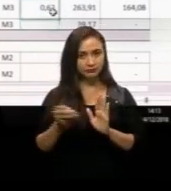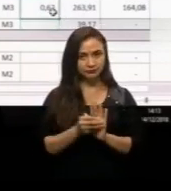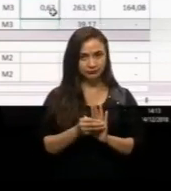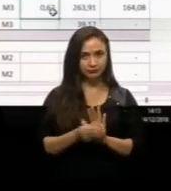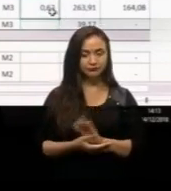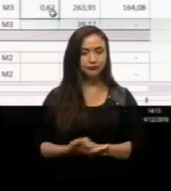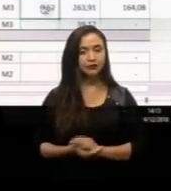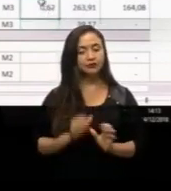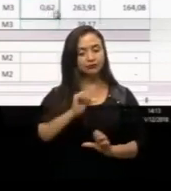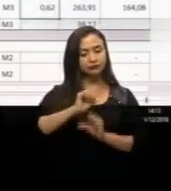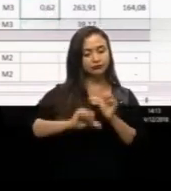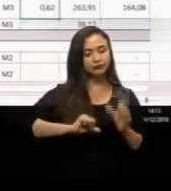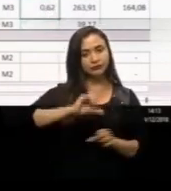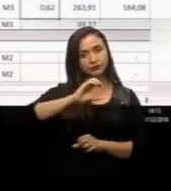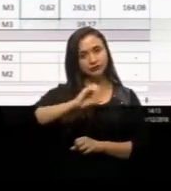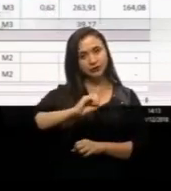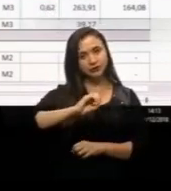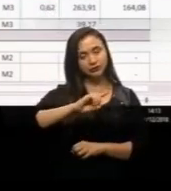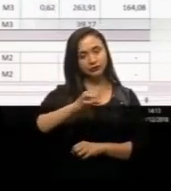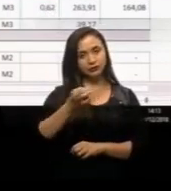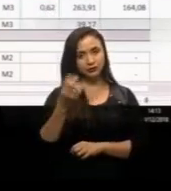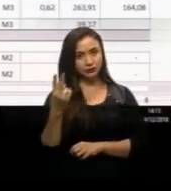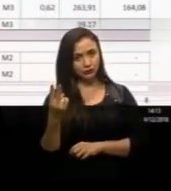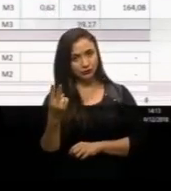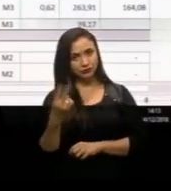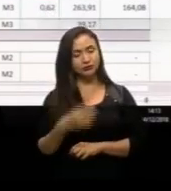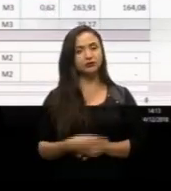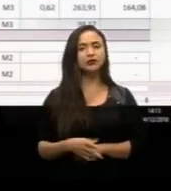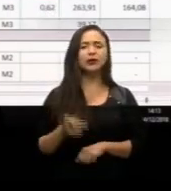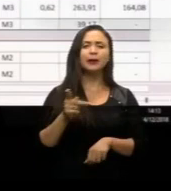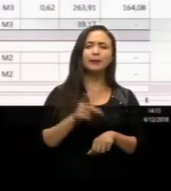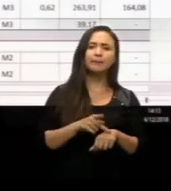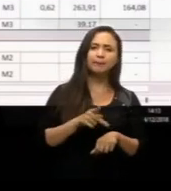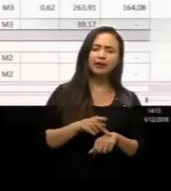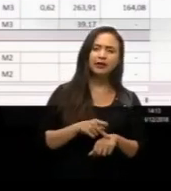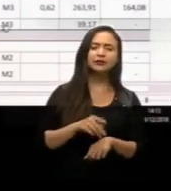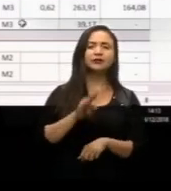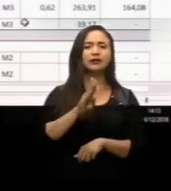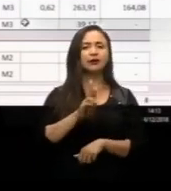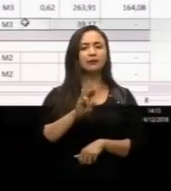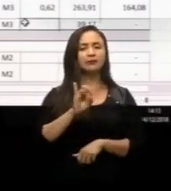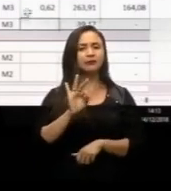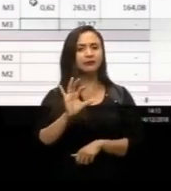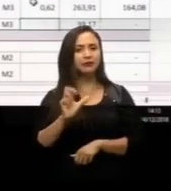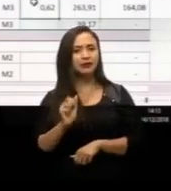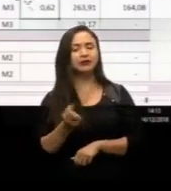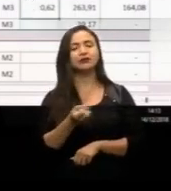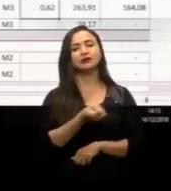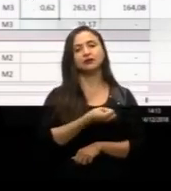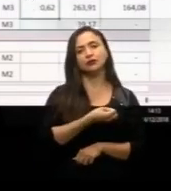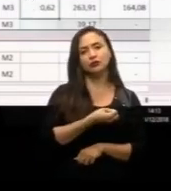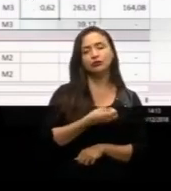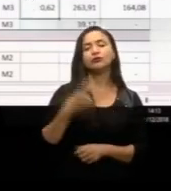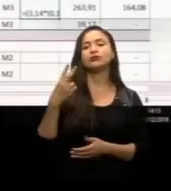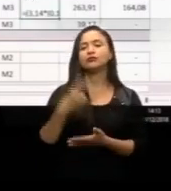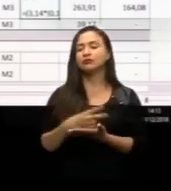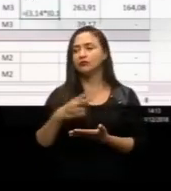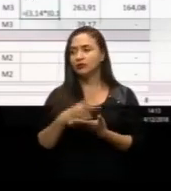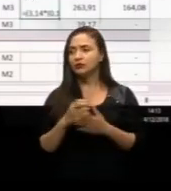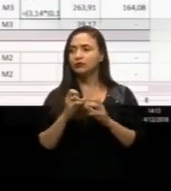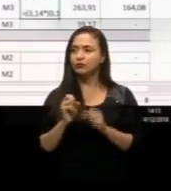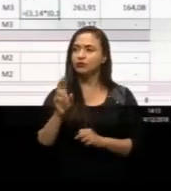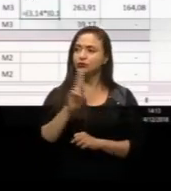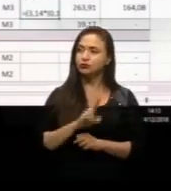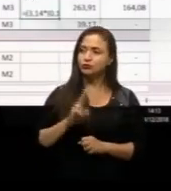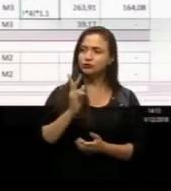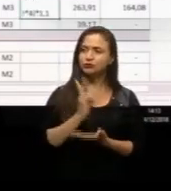Foi para 0,62. Bom, pedra, brita, número. Então, a gente vai fazer a mesma coisa. A gente pode até usar